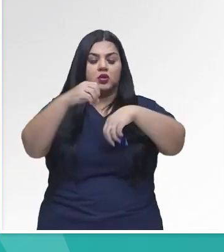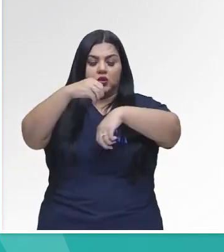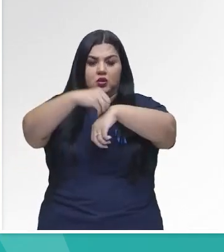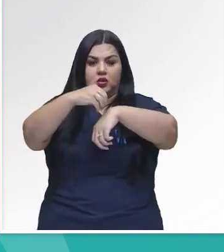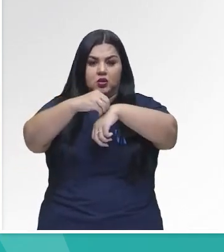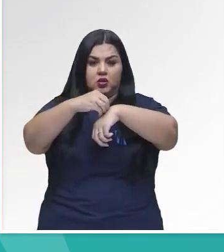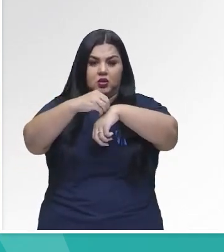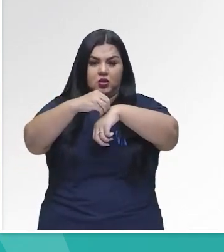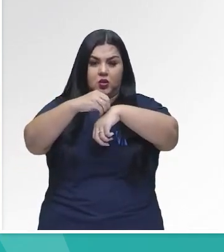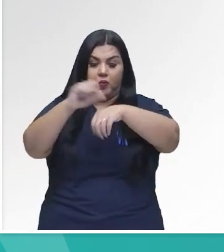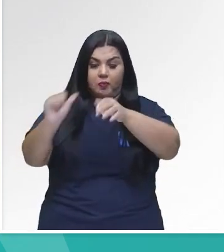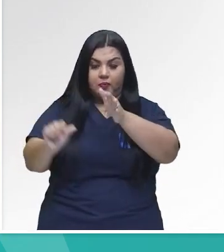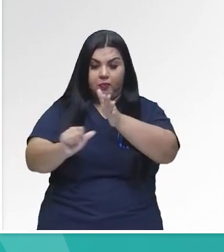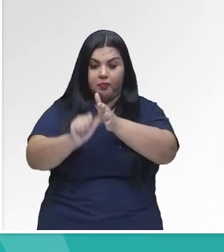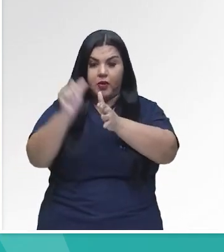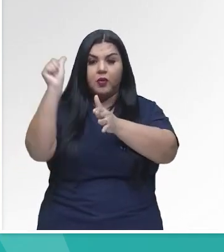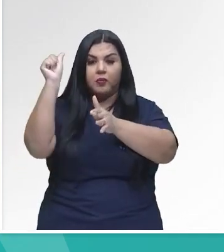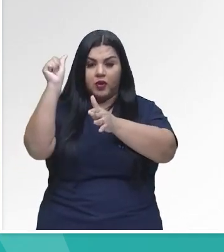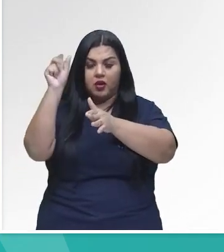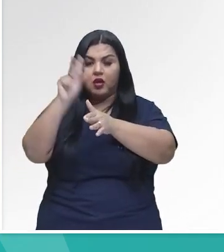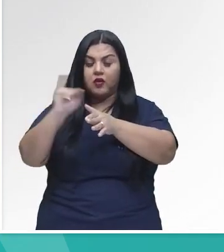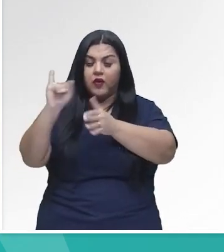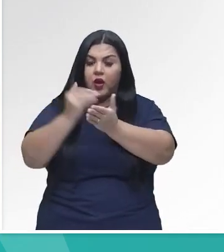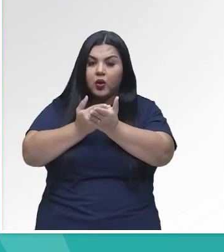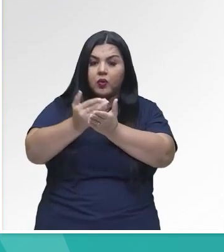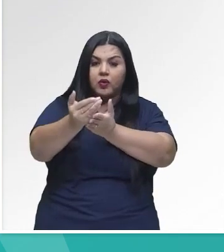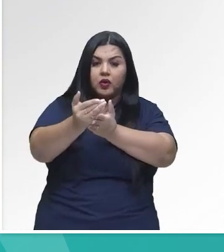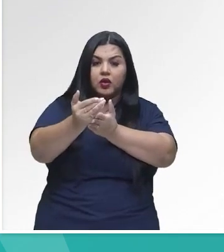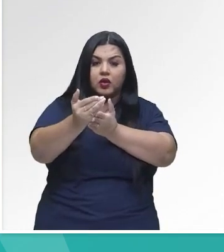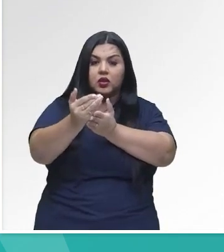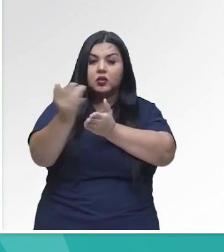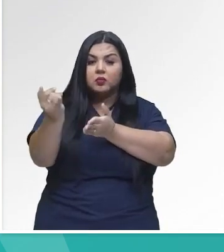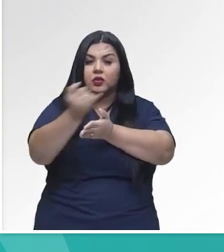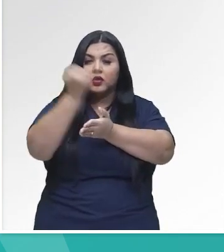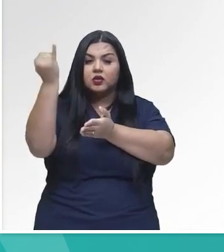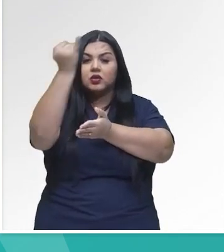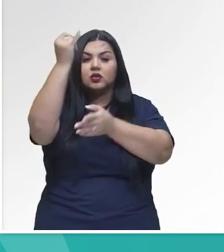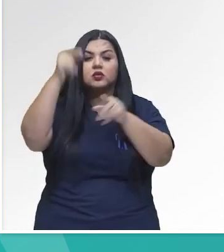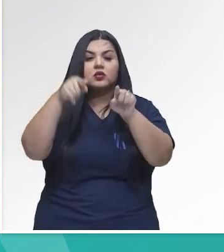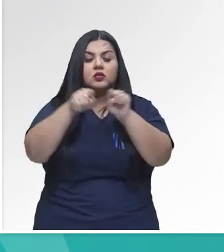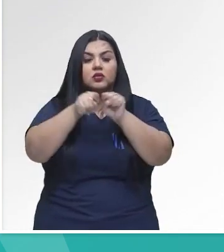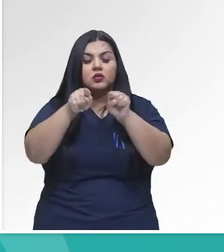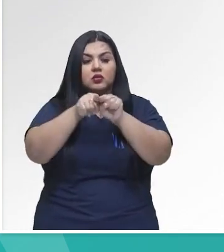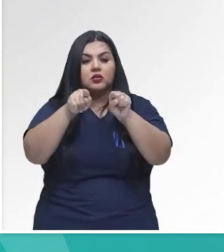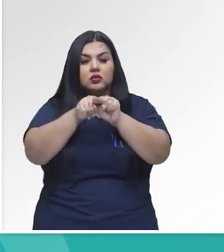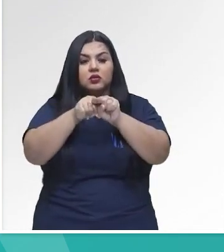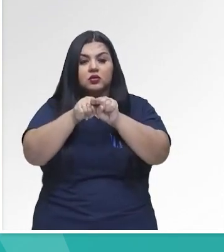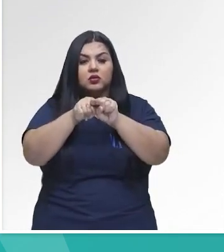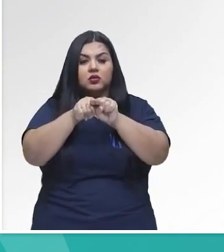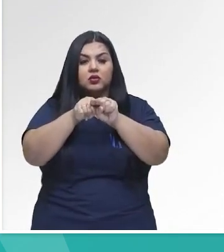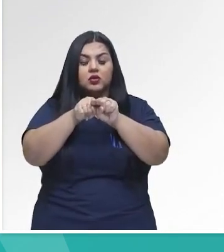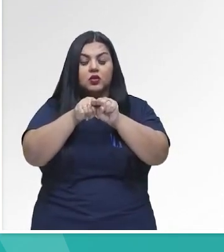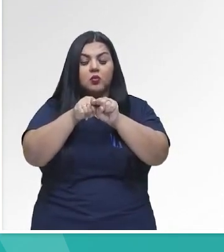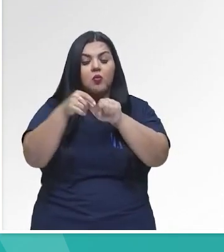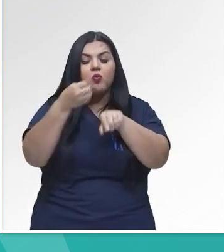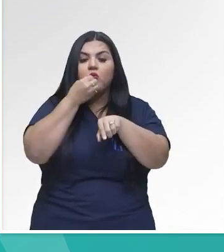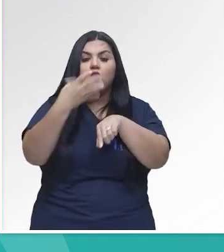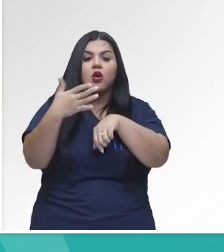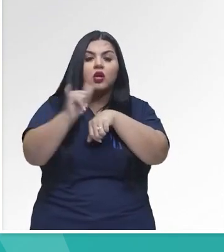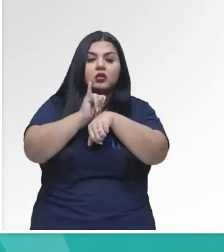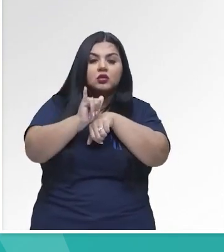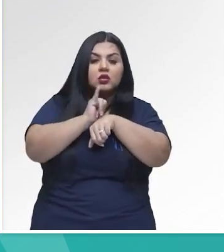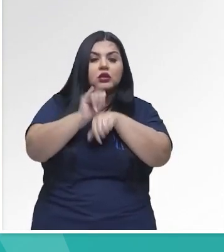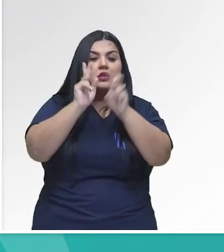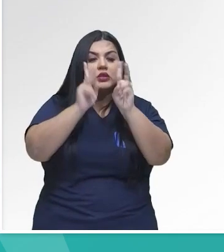O primeiro lance que você vai dar com o peão, e é importante também que é uma boa estratégia que você